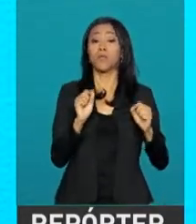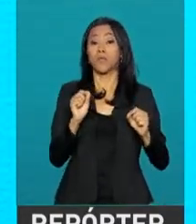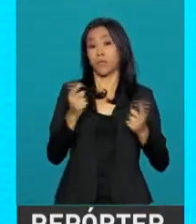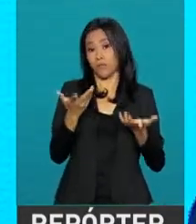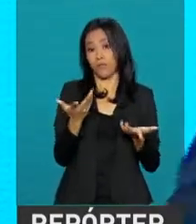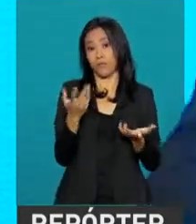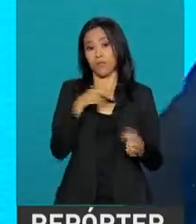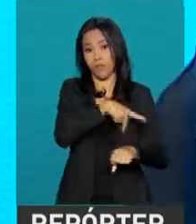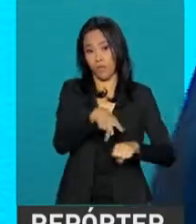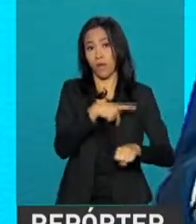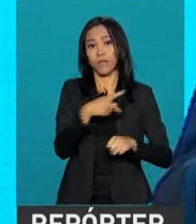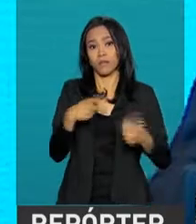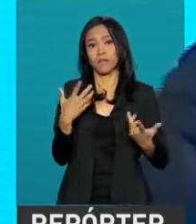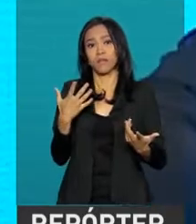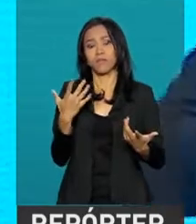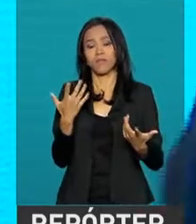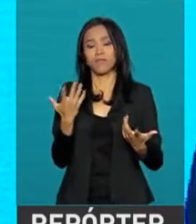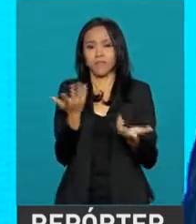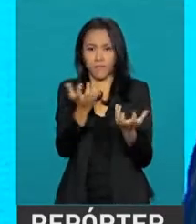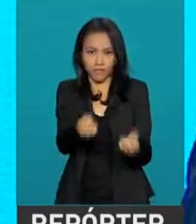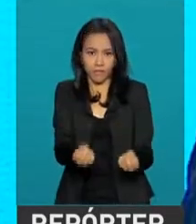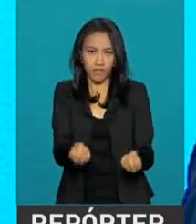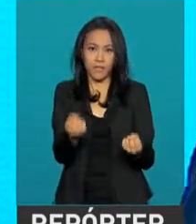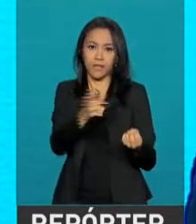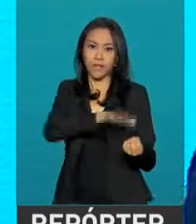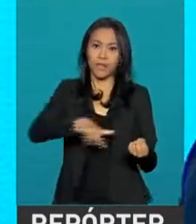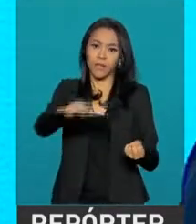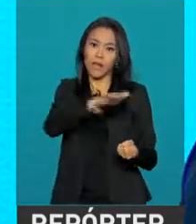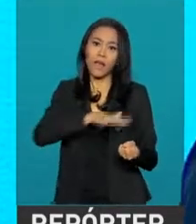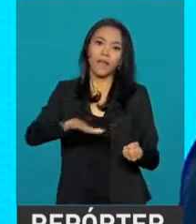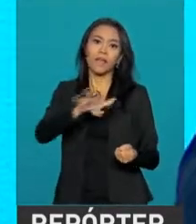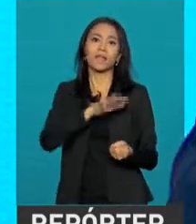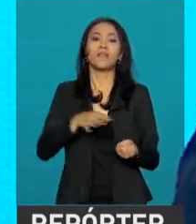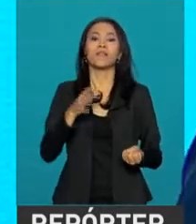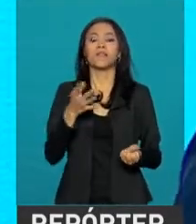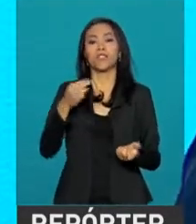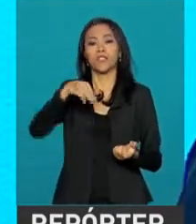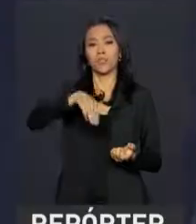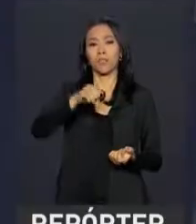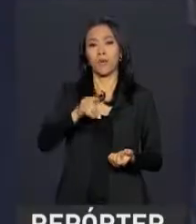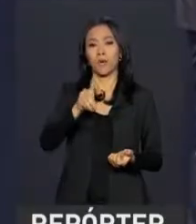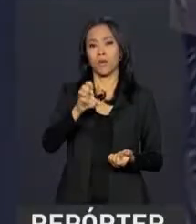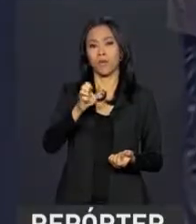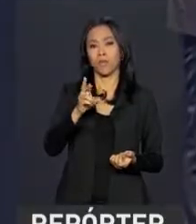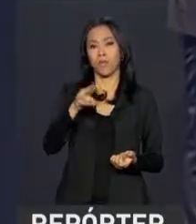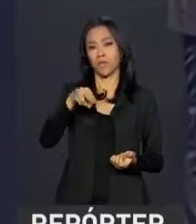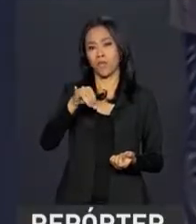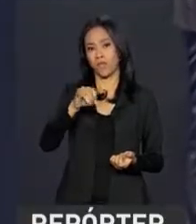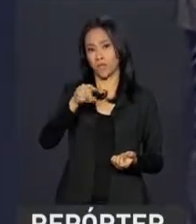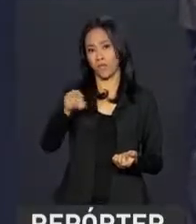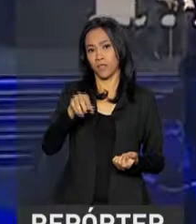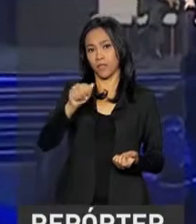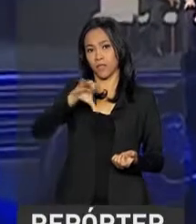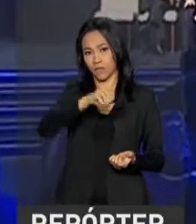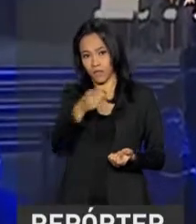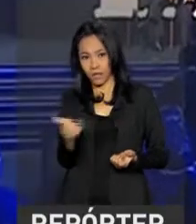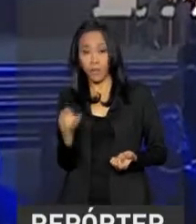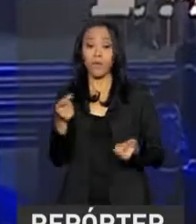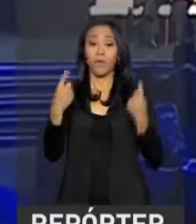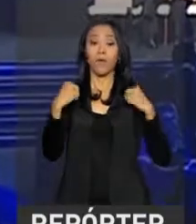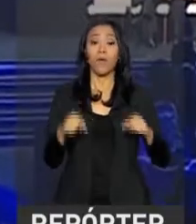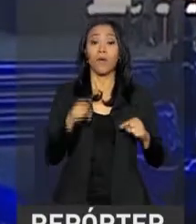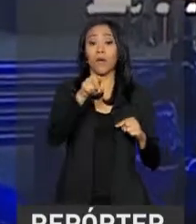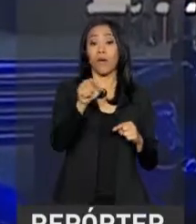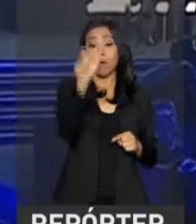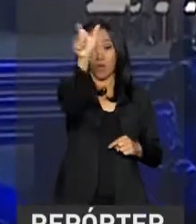a de modernização e de maior produtividade já o ministro das cidades lembrou da